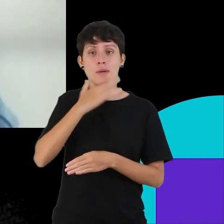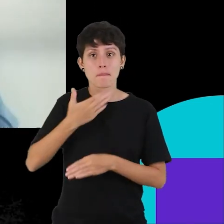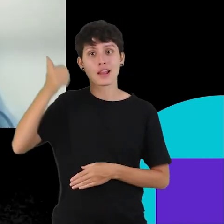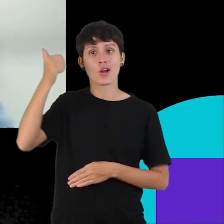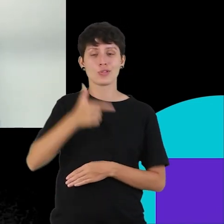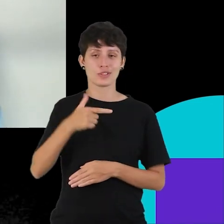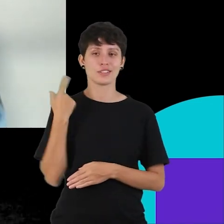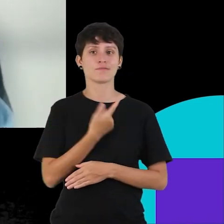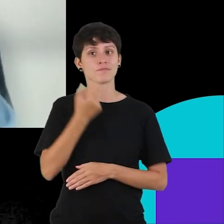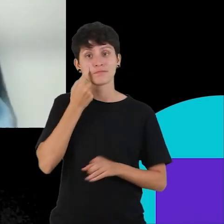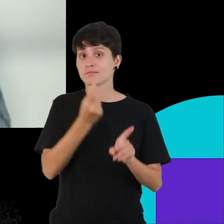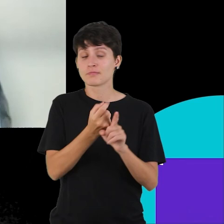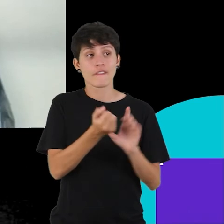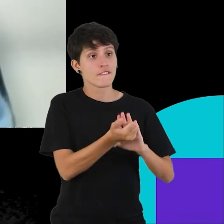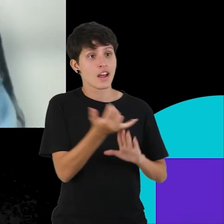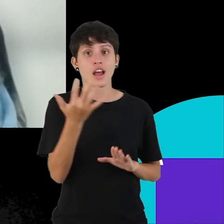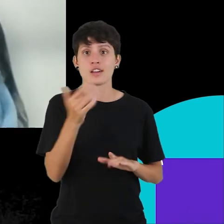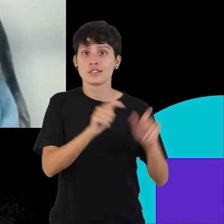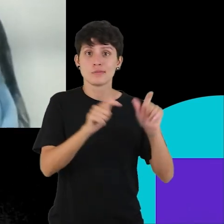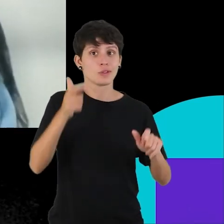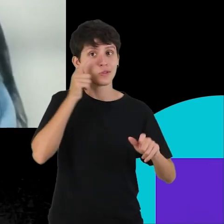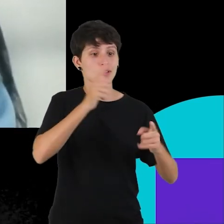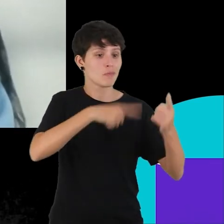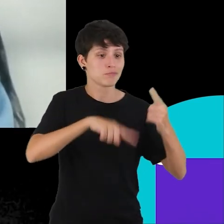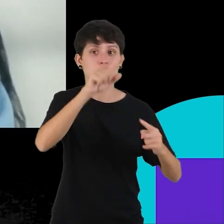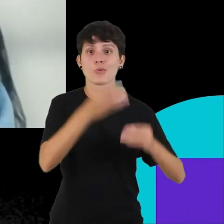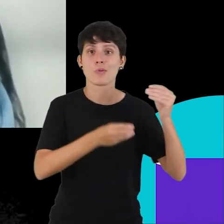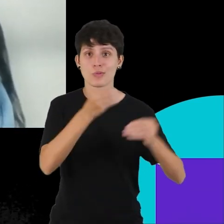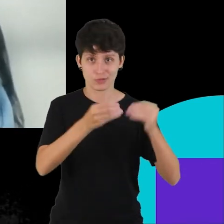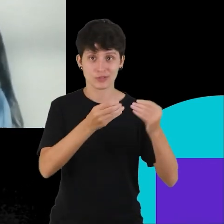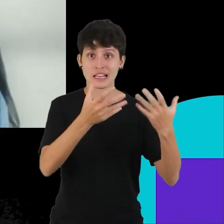enfim, mais uma pergunta do que uma observação.